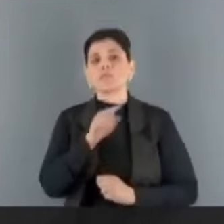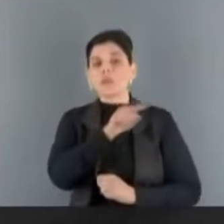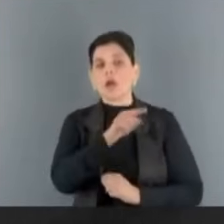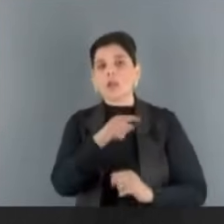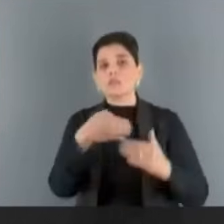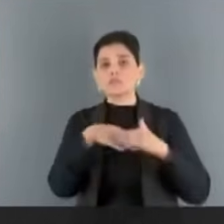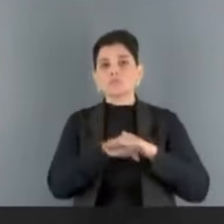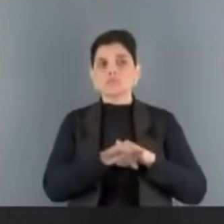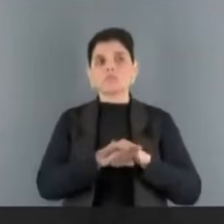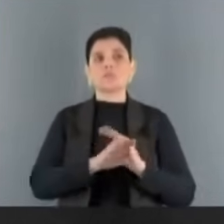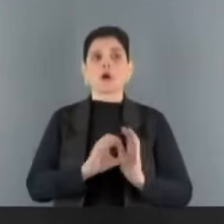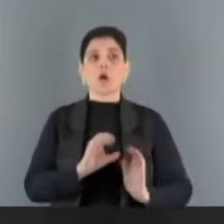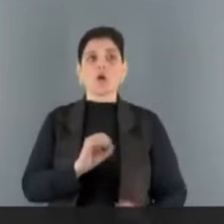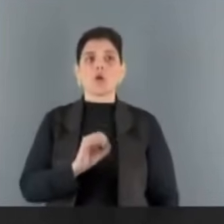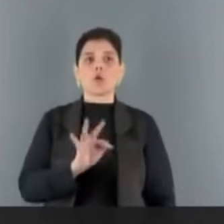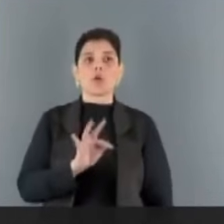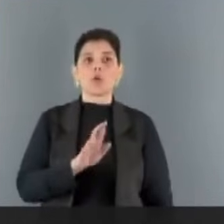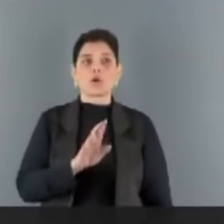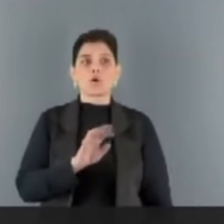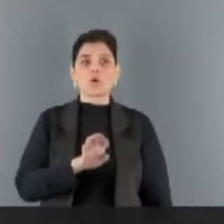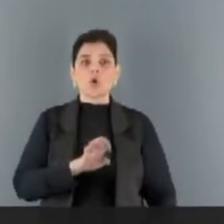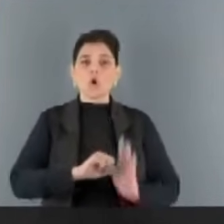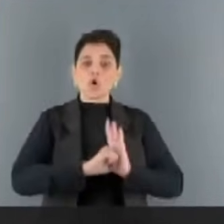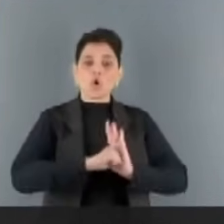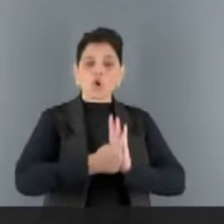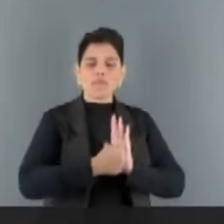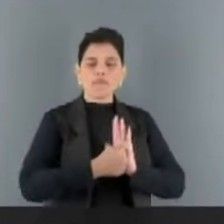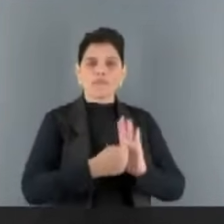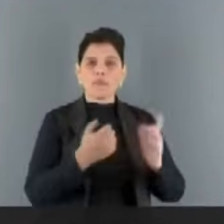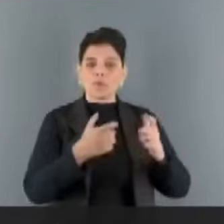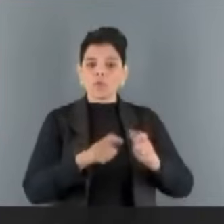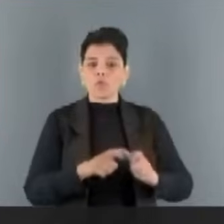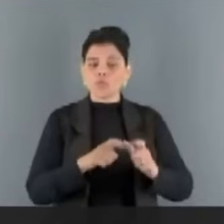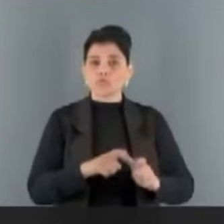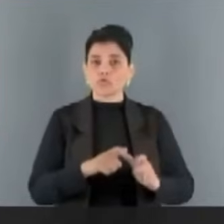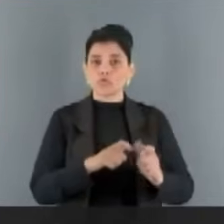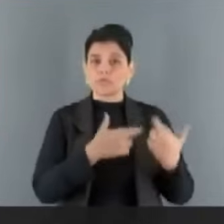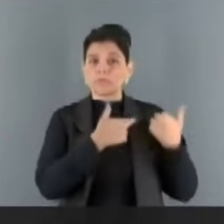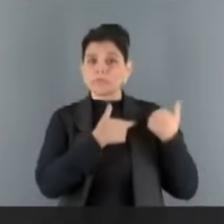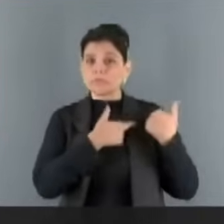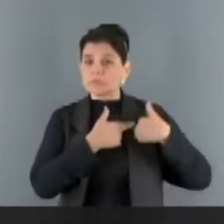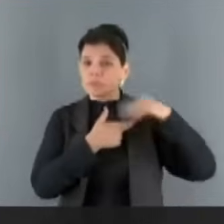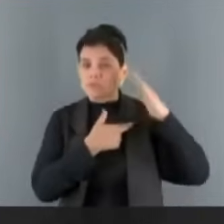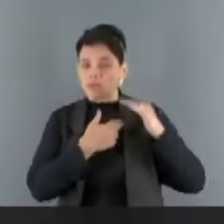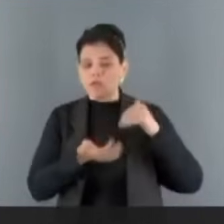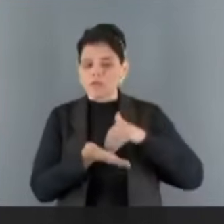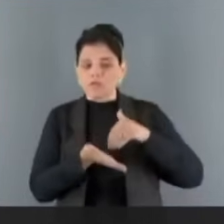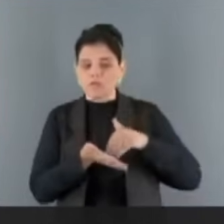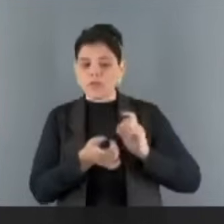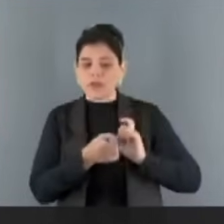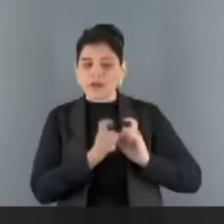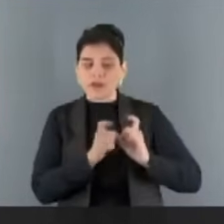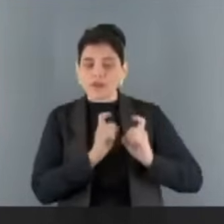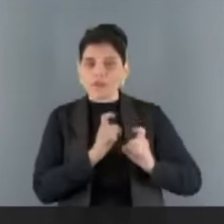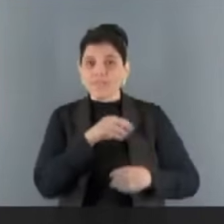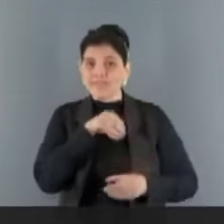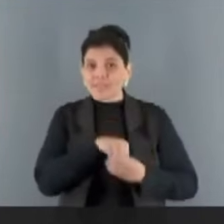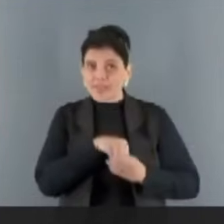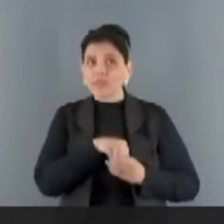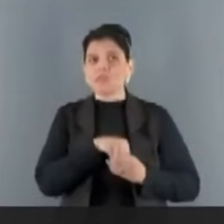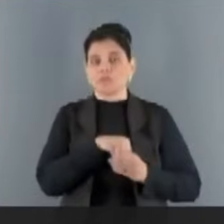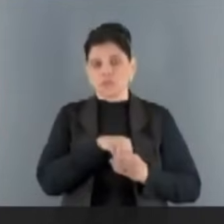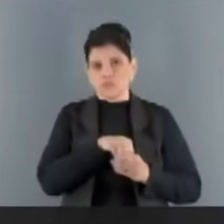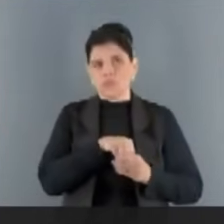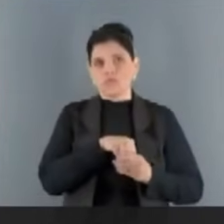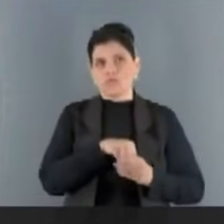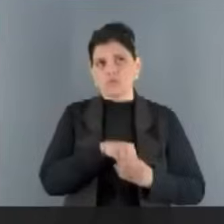num cofre na Diretoria de Tecnologia, subordinada à Secretaria de Administração e hoje pendurada